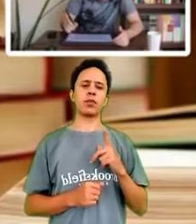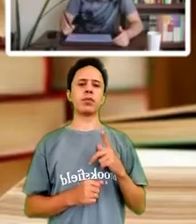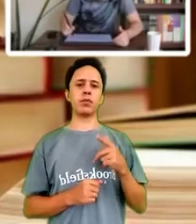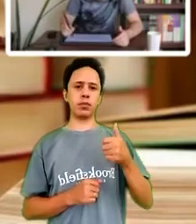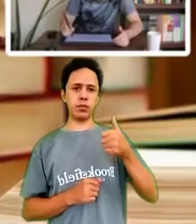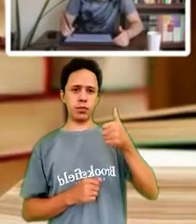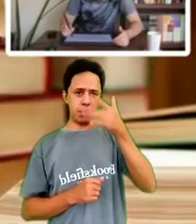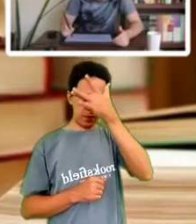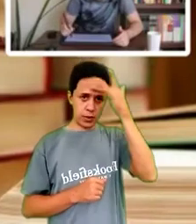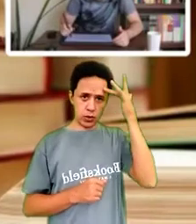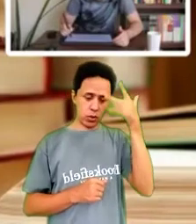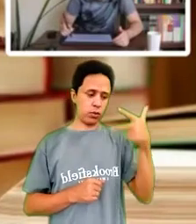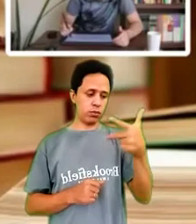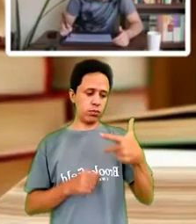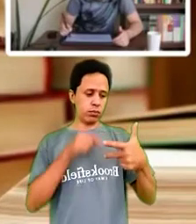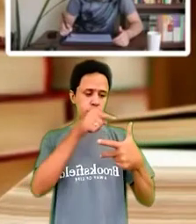usam a primeira pessoa